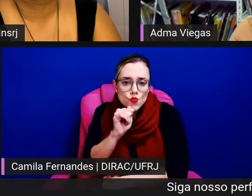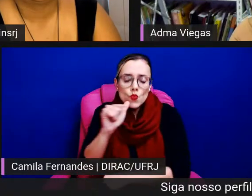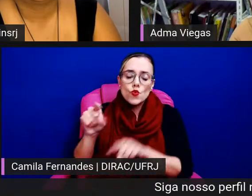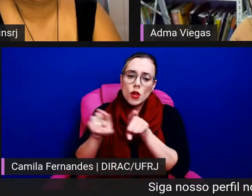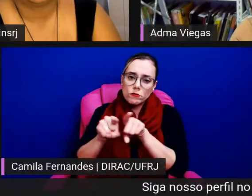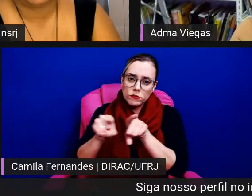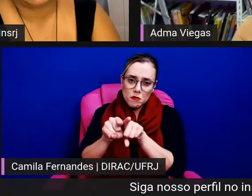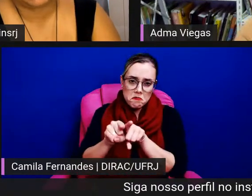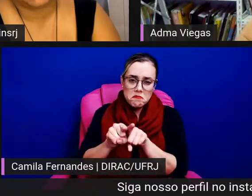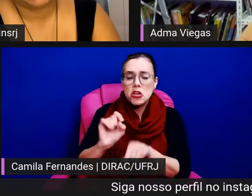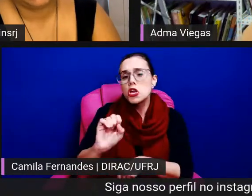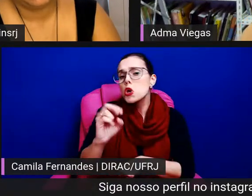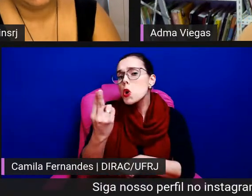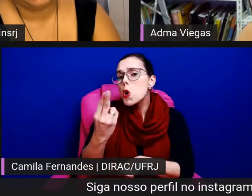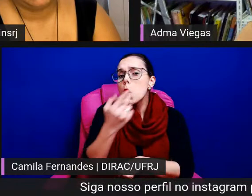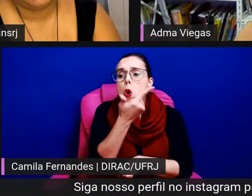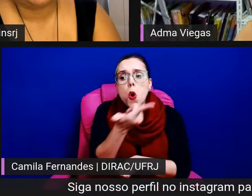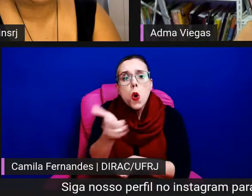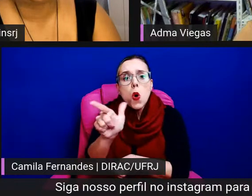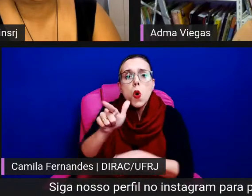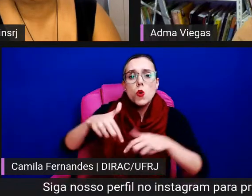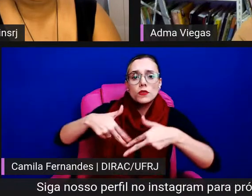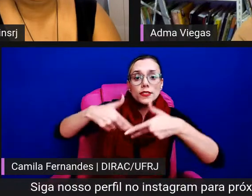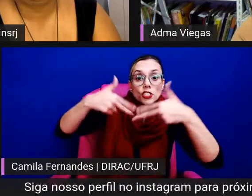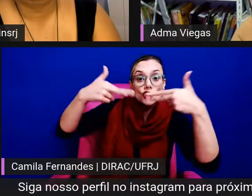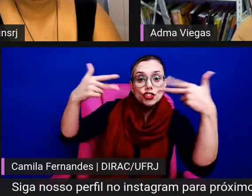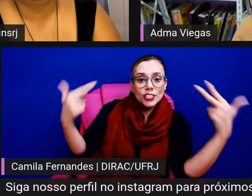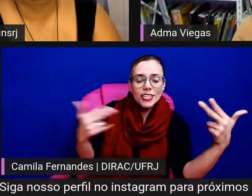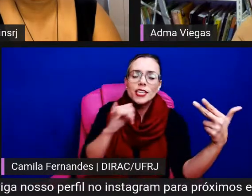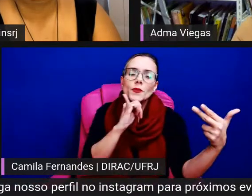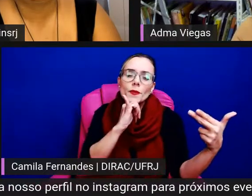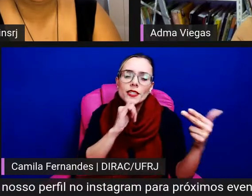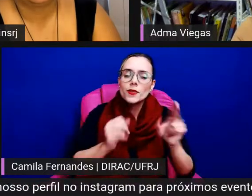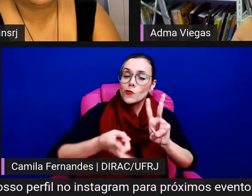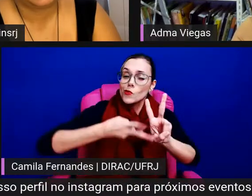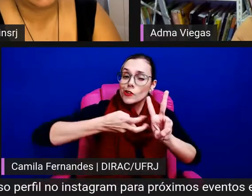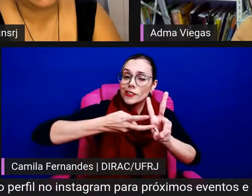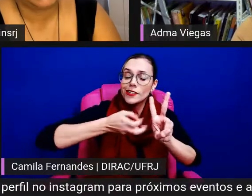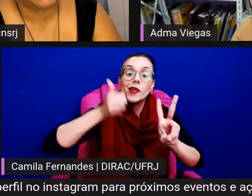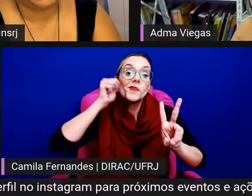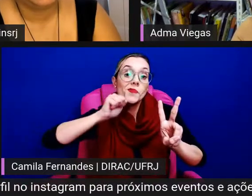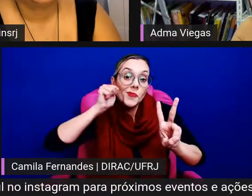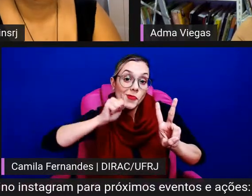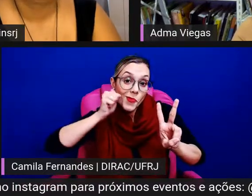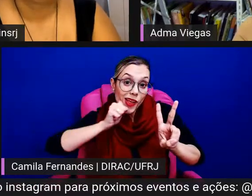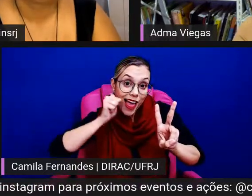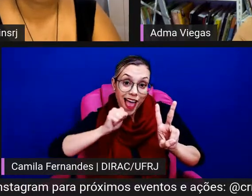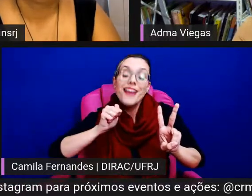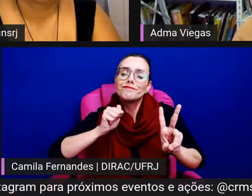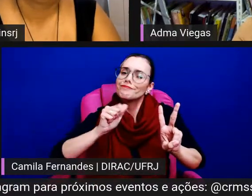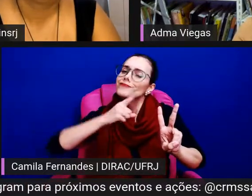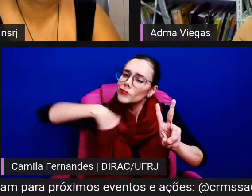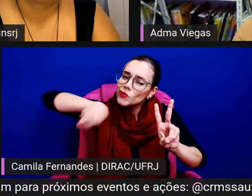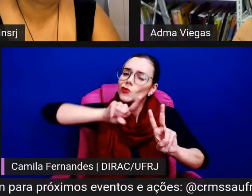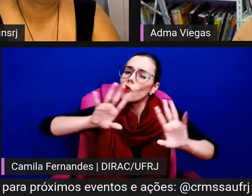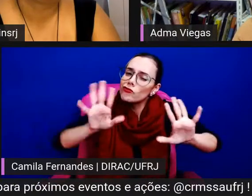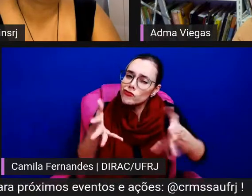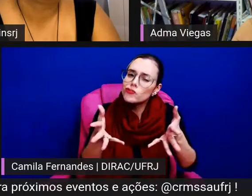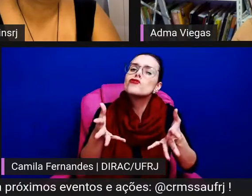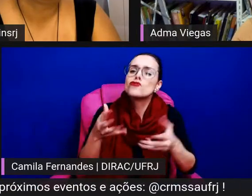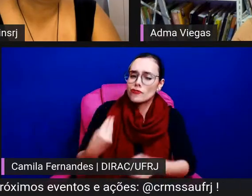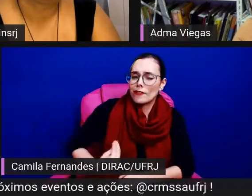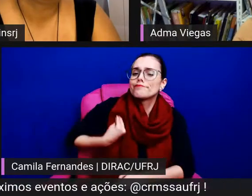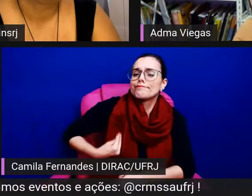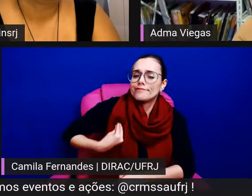outras etnias, né, também como mulheres indígenas. Nós tivemos vários tipos, desde ao longo de